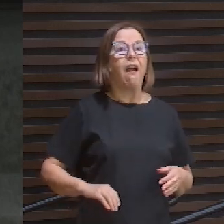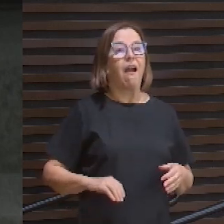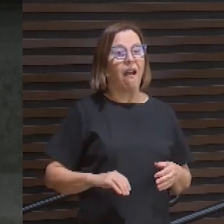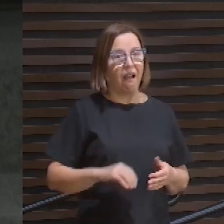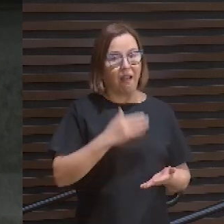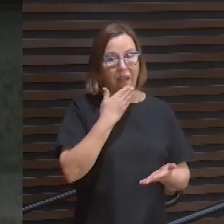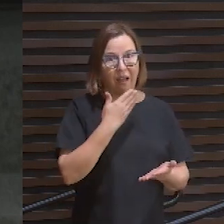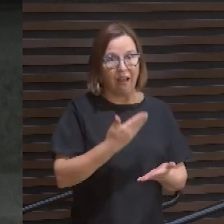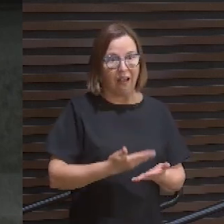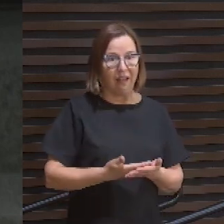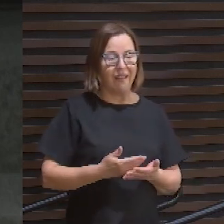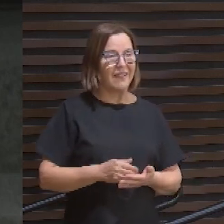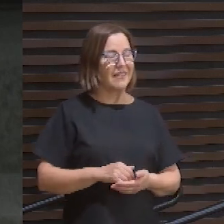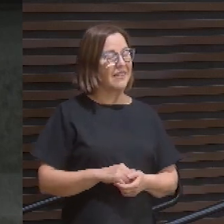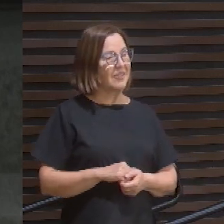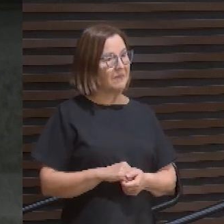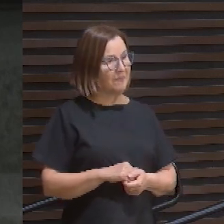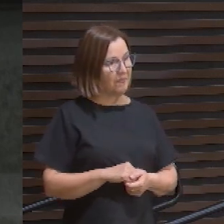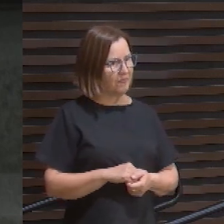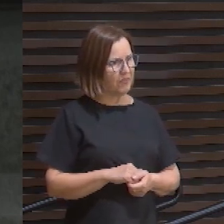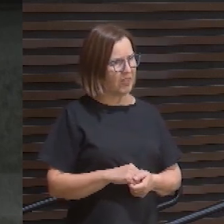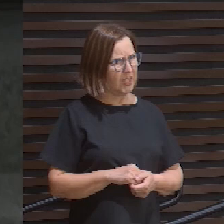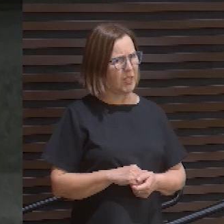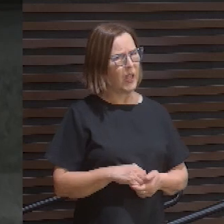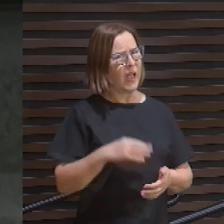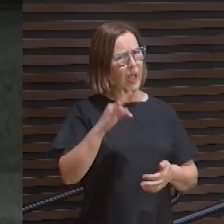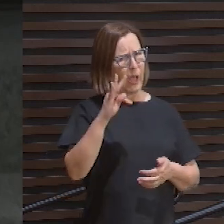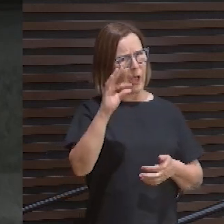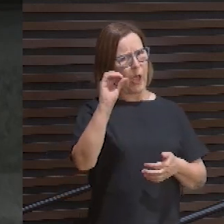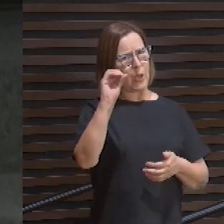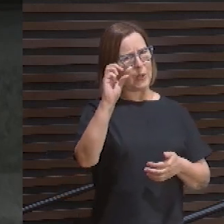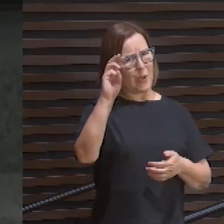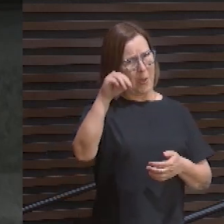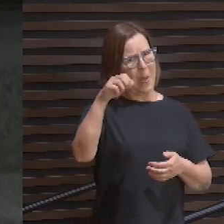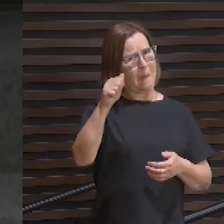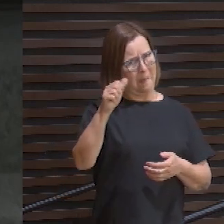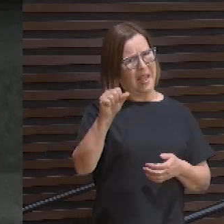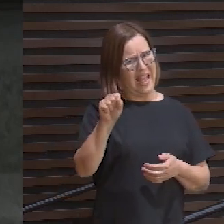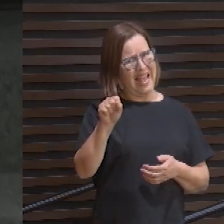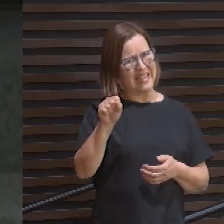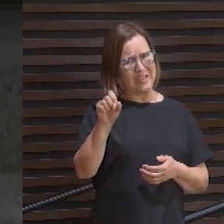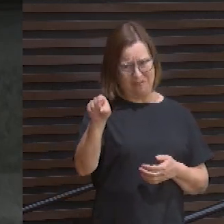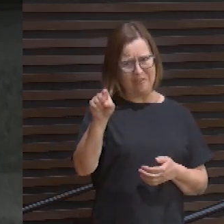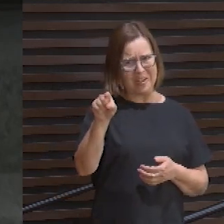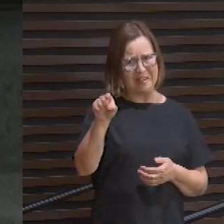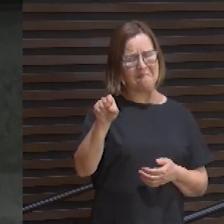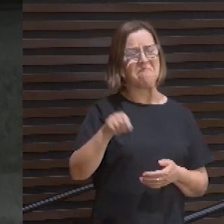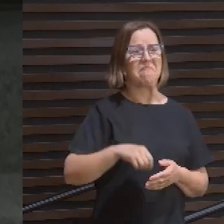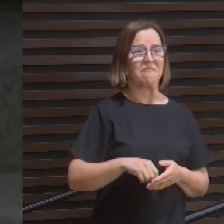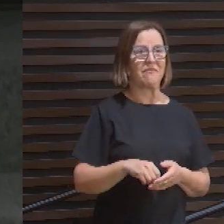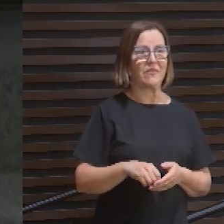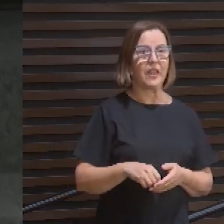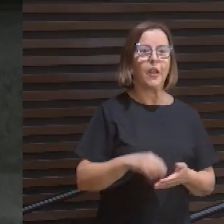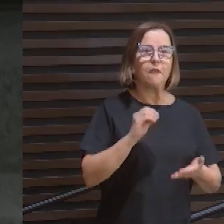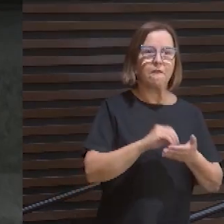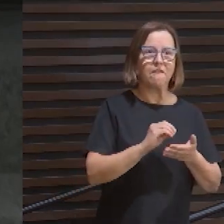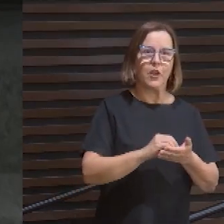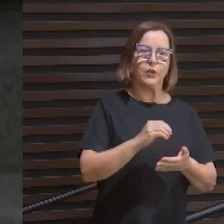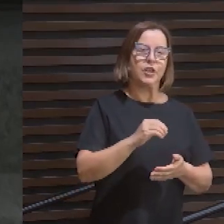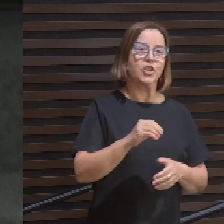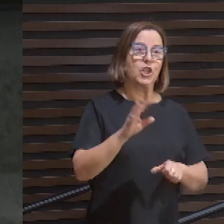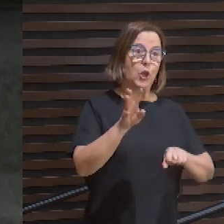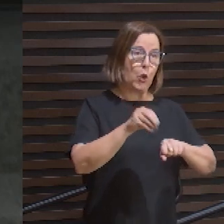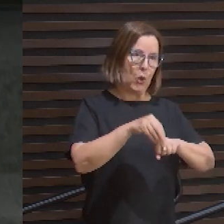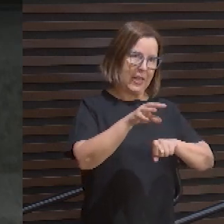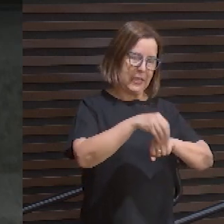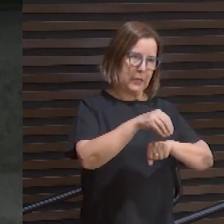Tomás! É você! Sou eu, meu filho. É falta de conhecimento, tanto